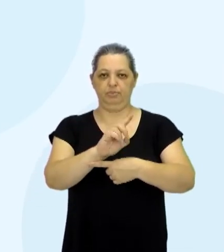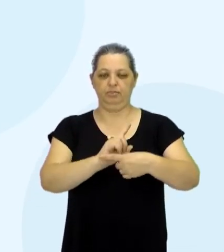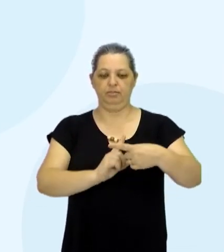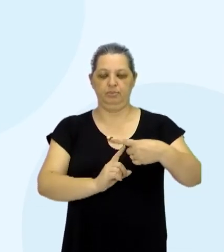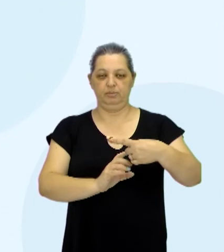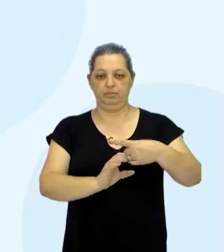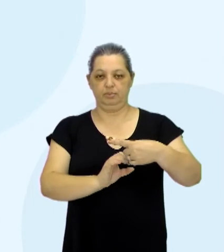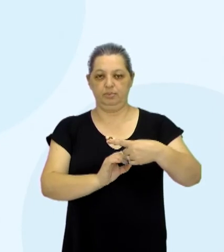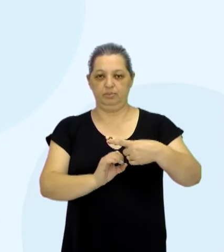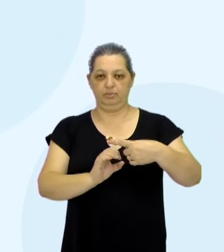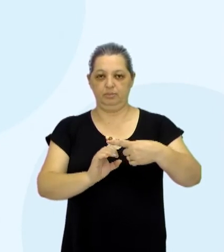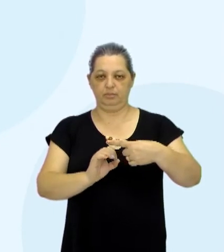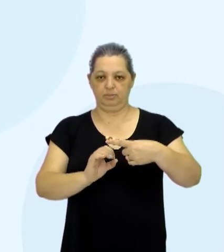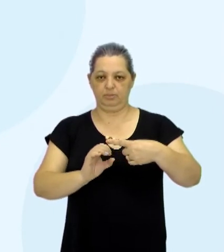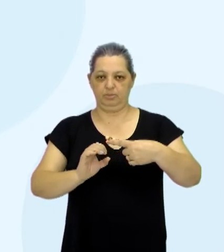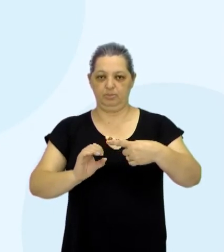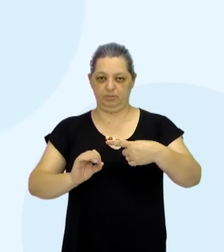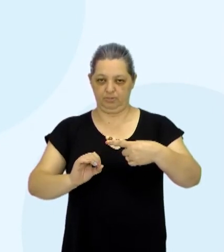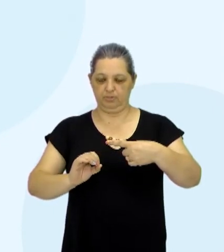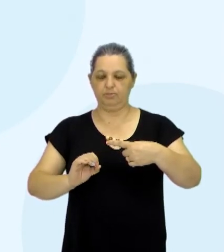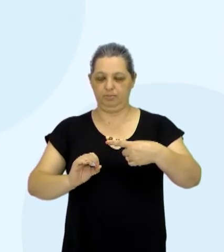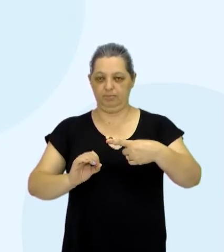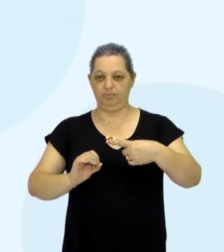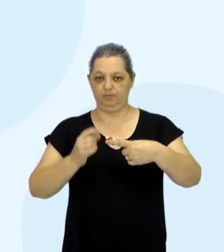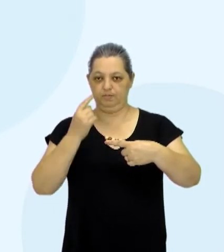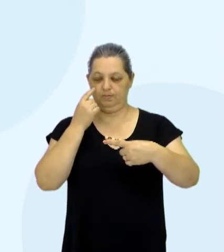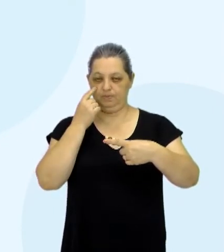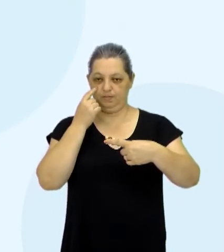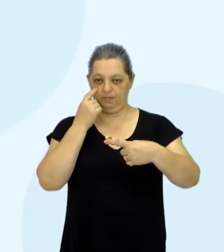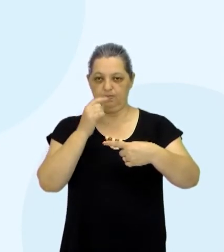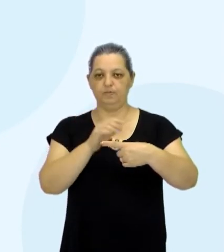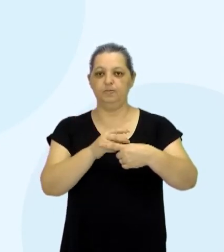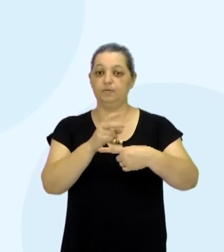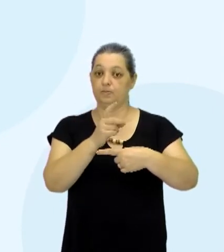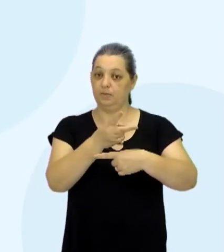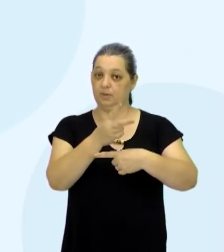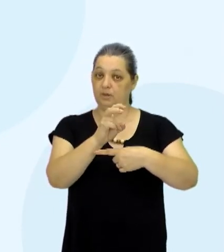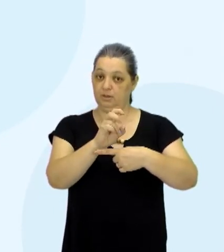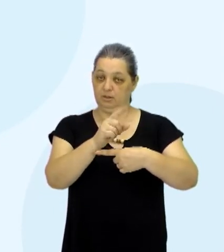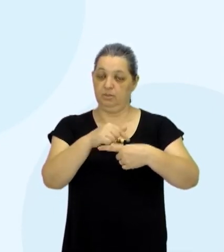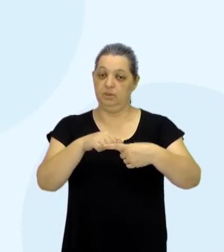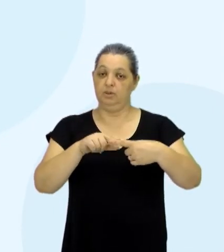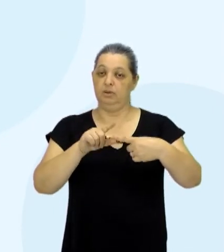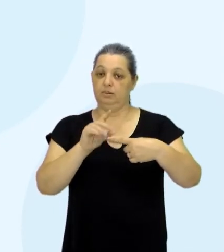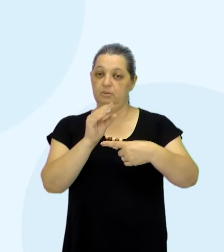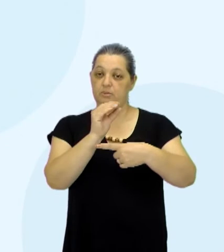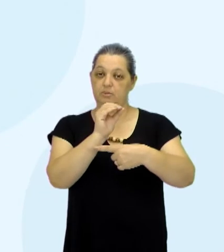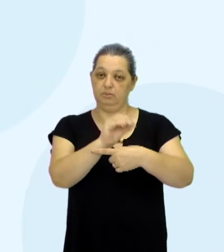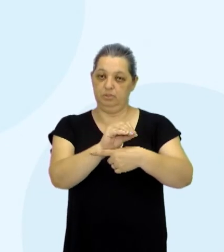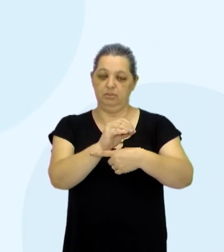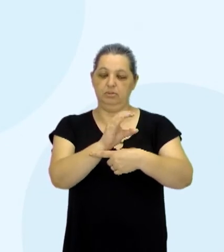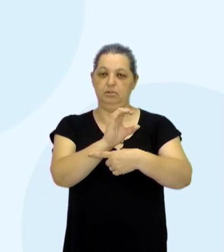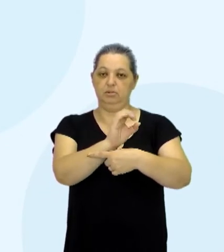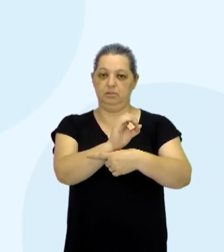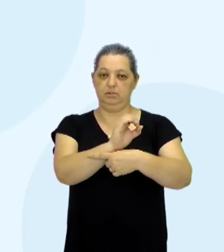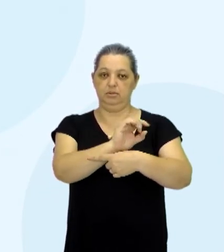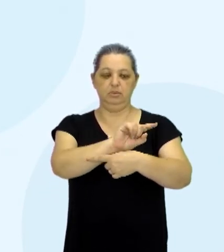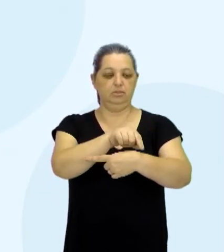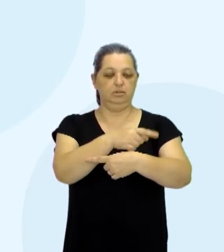1.000. Ah, 3 casas decimais. Então, 75 está ocupando 2. Tem que colocar mais uma para poder ter 3.